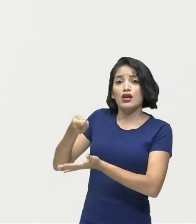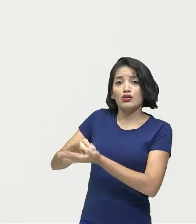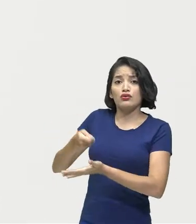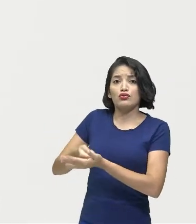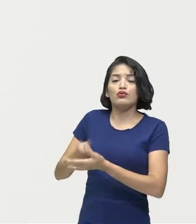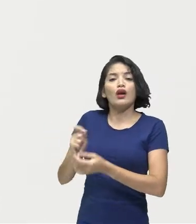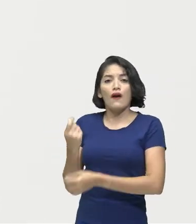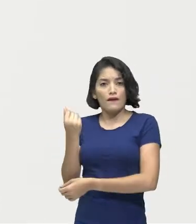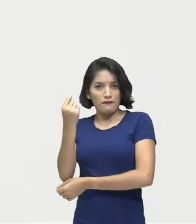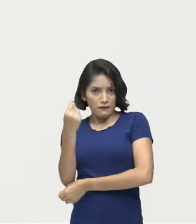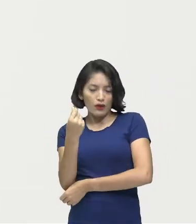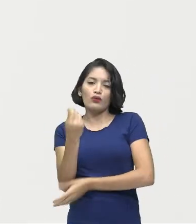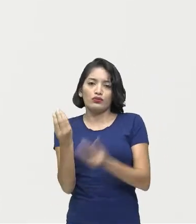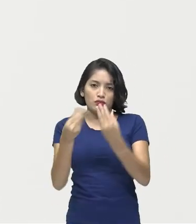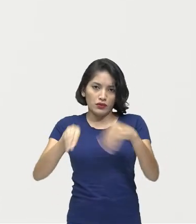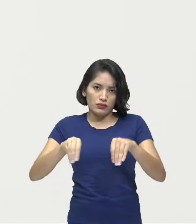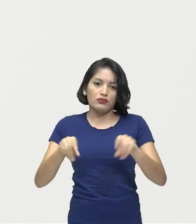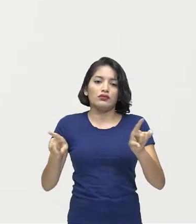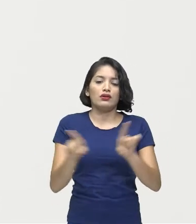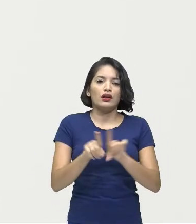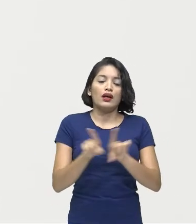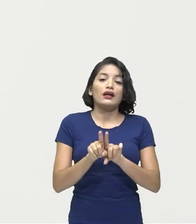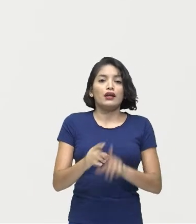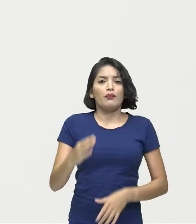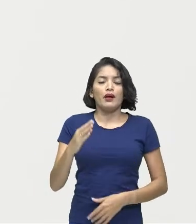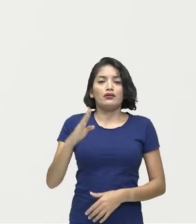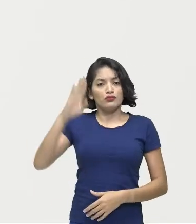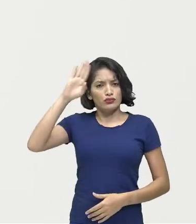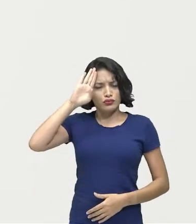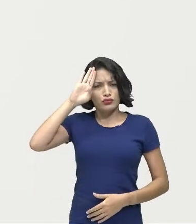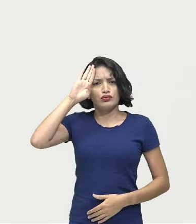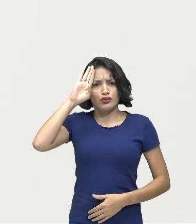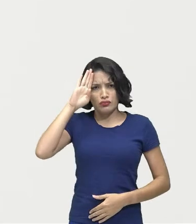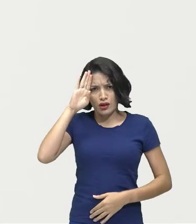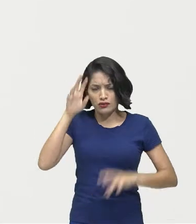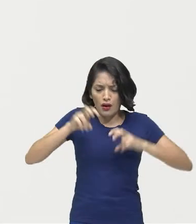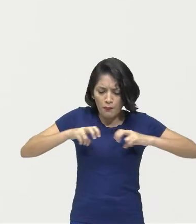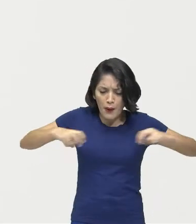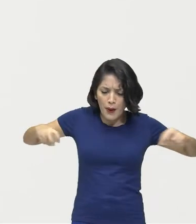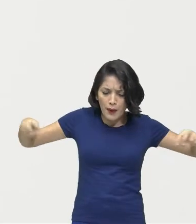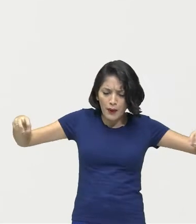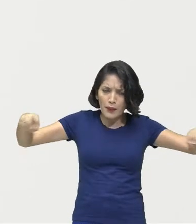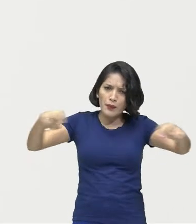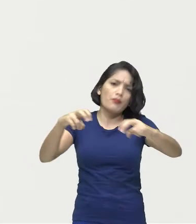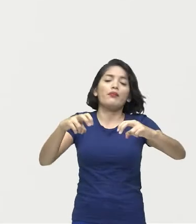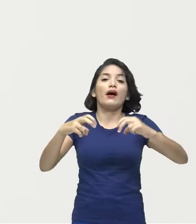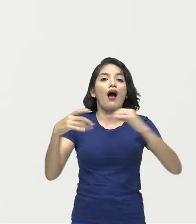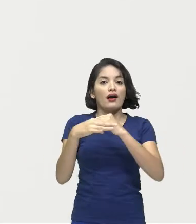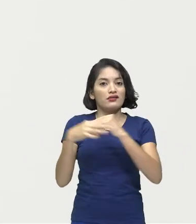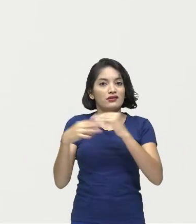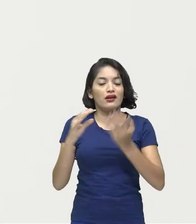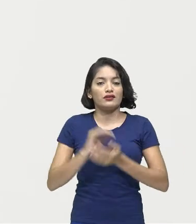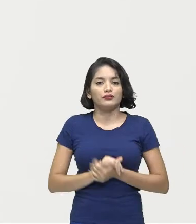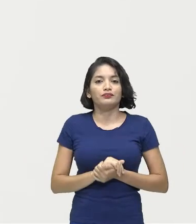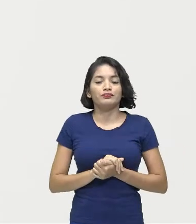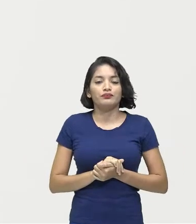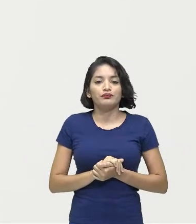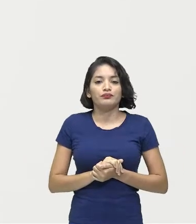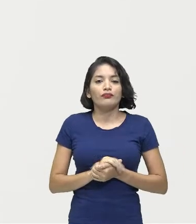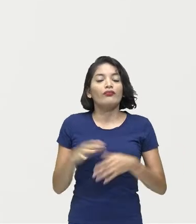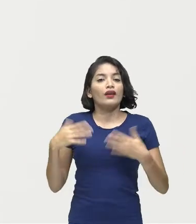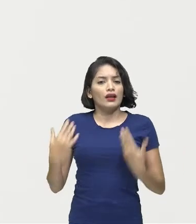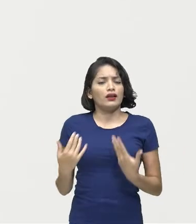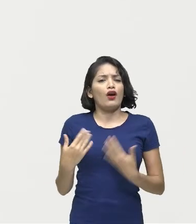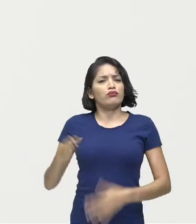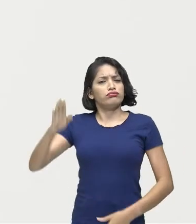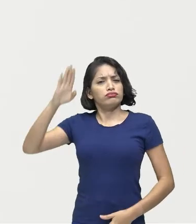prejuízos, além de colocar os soldados ingleses cercando a cidade. Olha aqui, essa situação dos